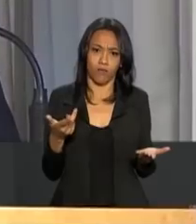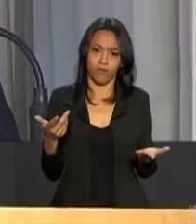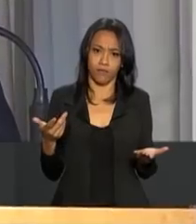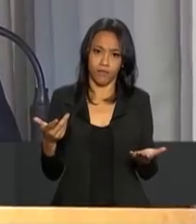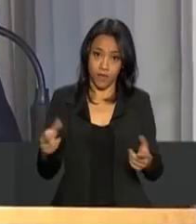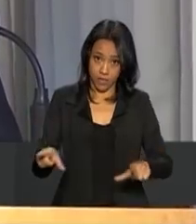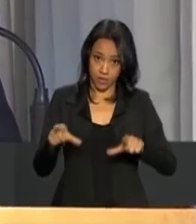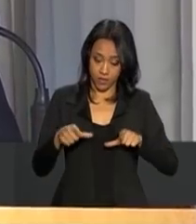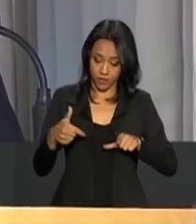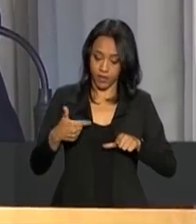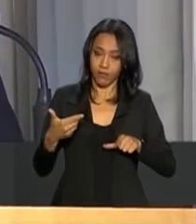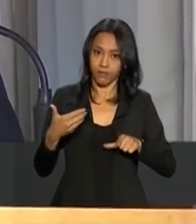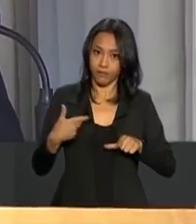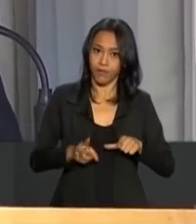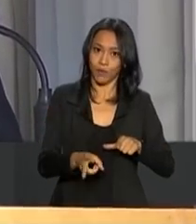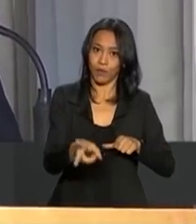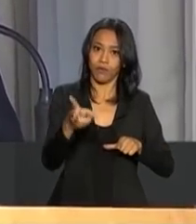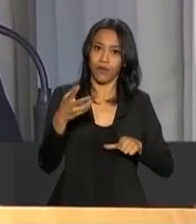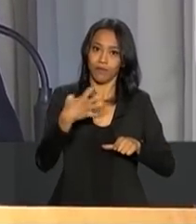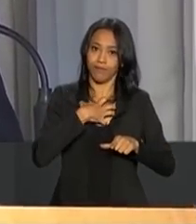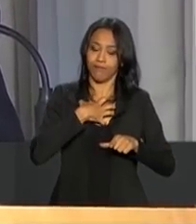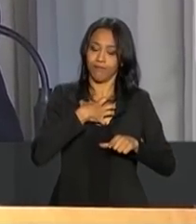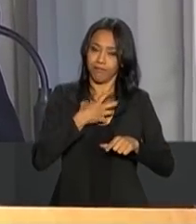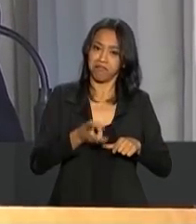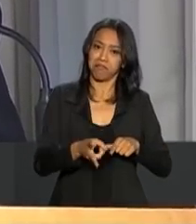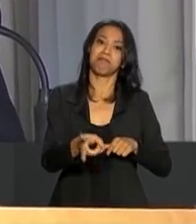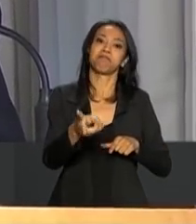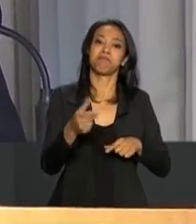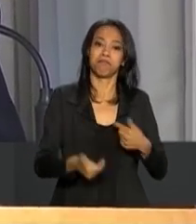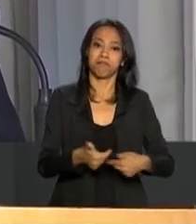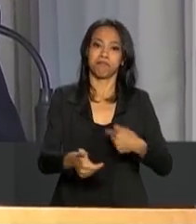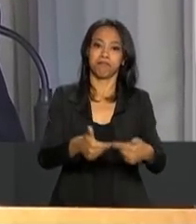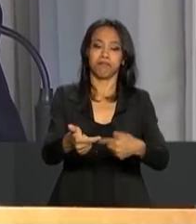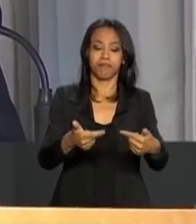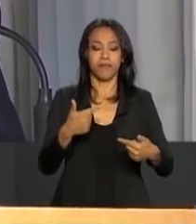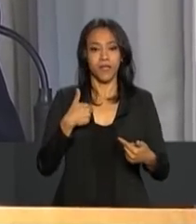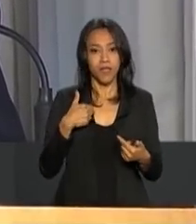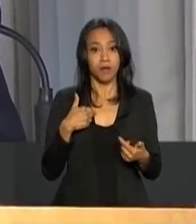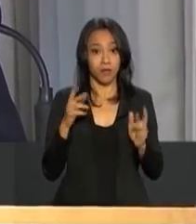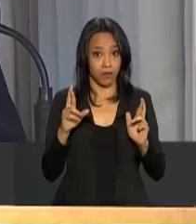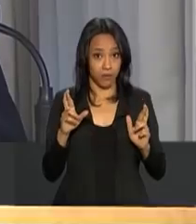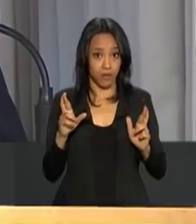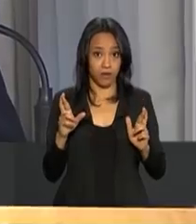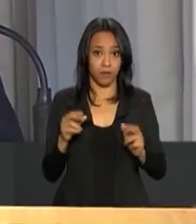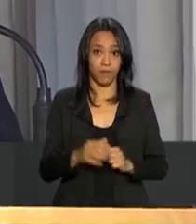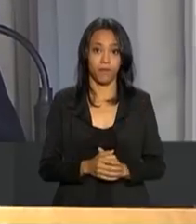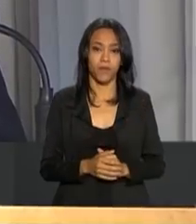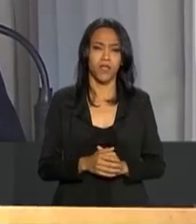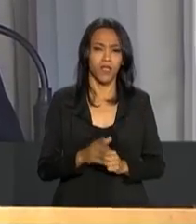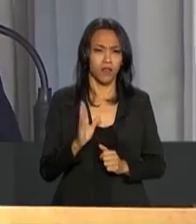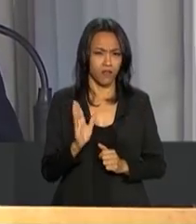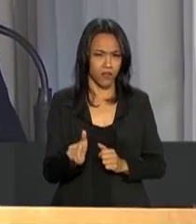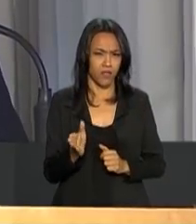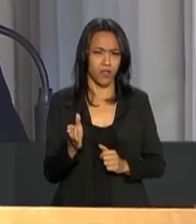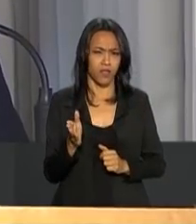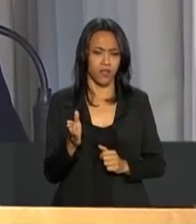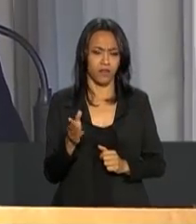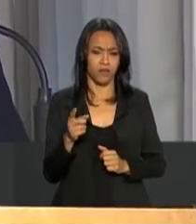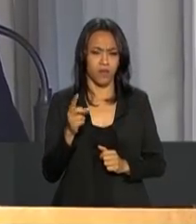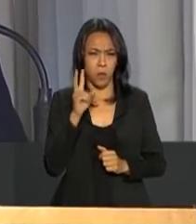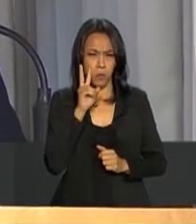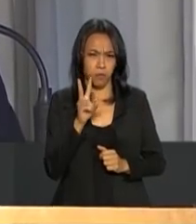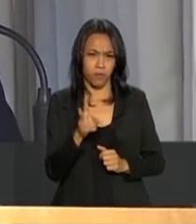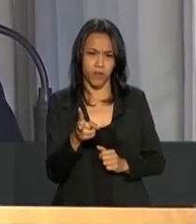não é? A mensagem é esta, não é? E eu espero, eu que peguei, como puderam perceber pelo meu relato, uma estrada